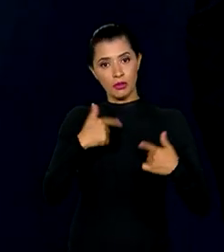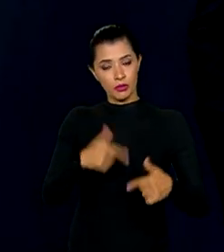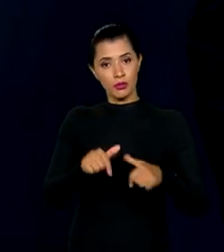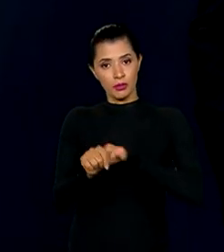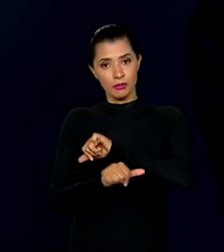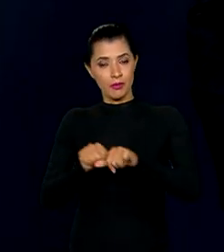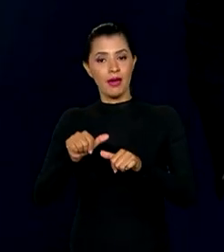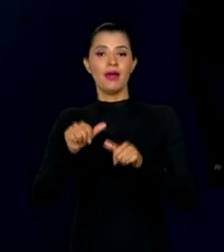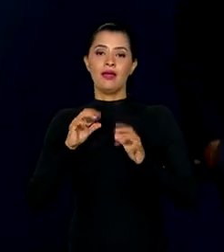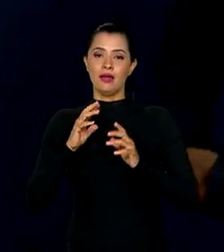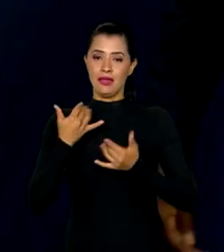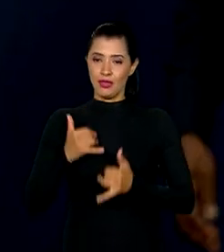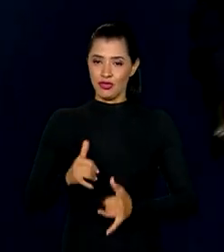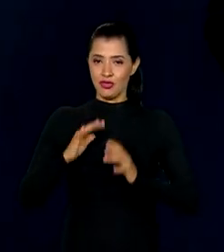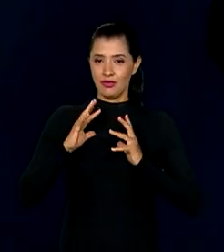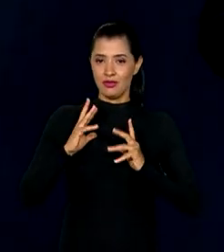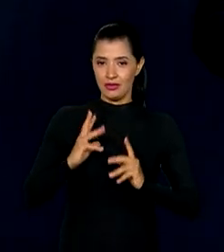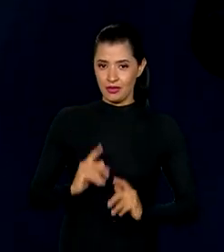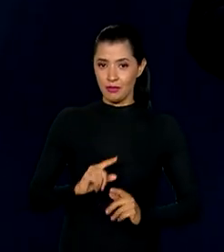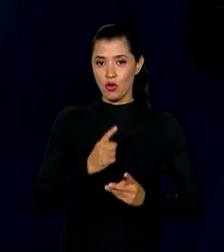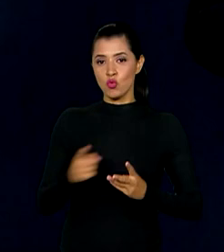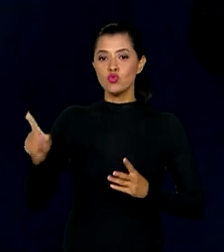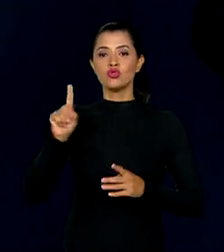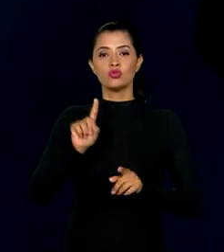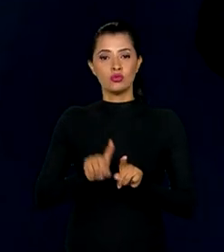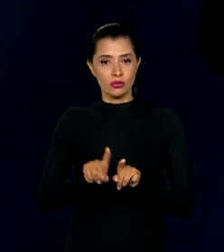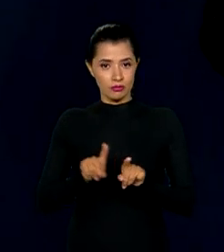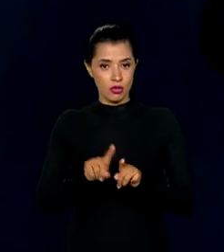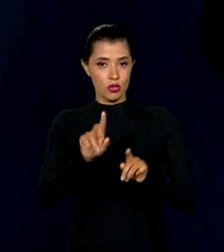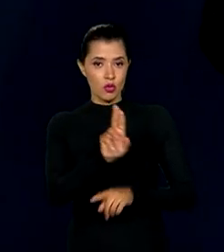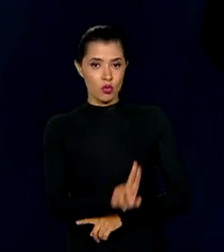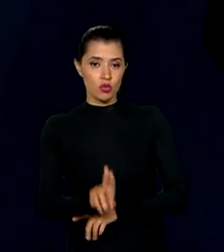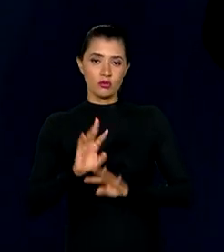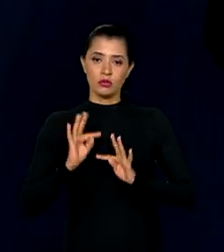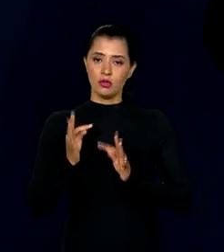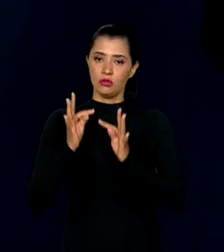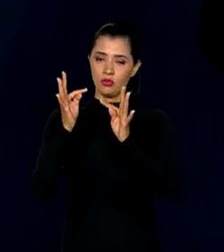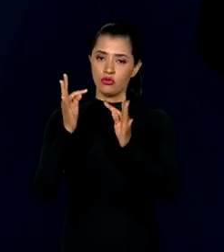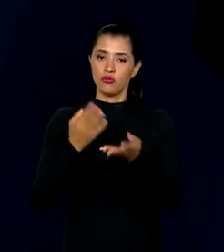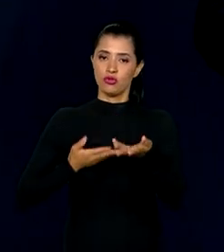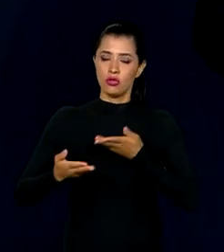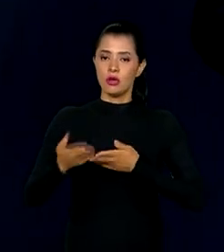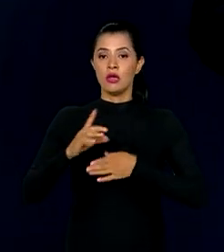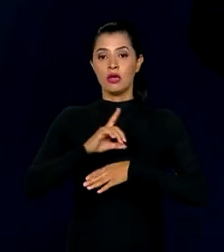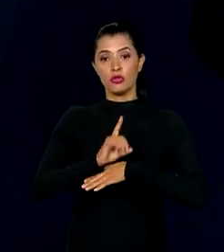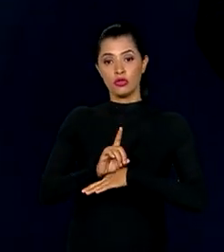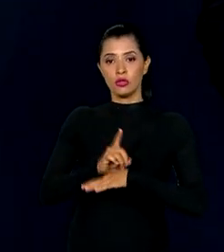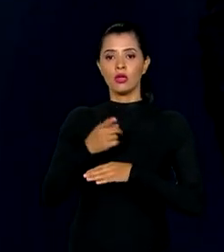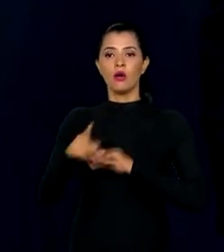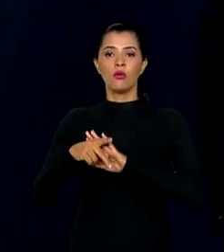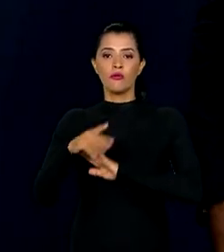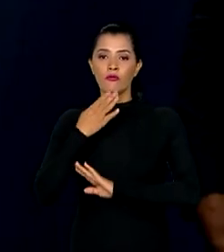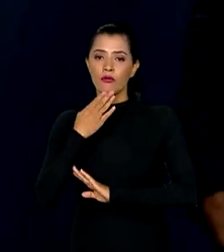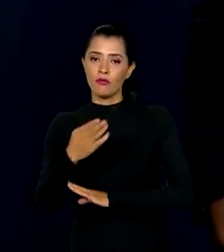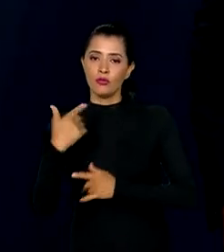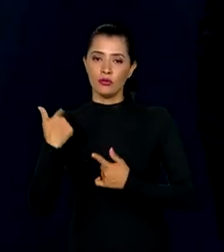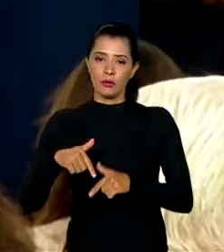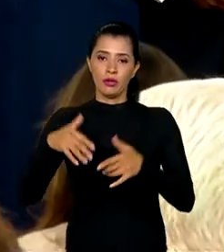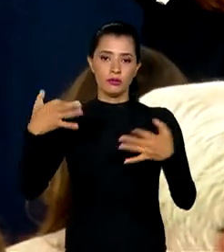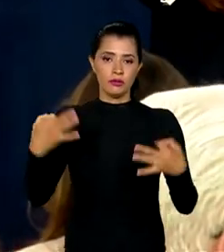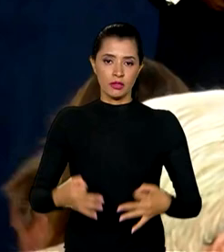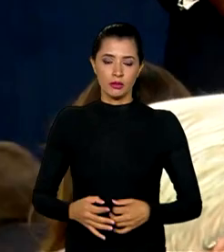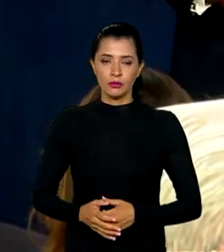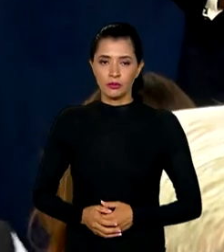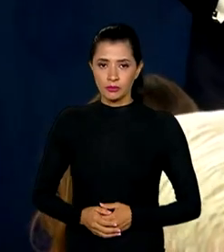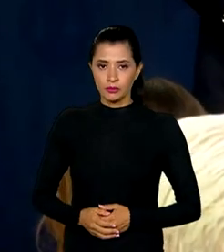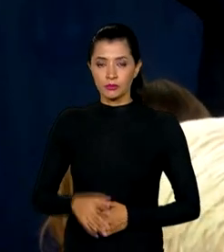para energia limpa. E último, uso da tecnologia e das transições digital em prol do trabalho decente.